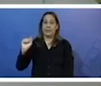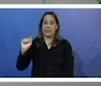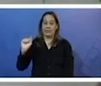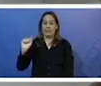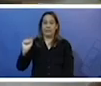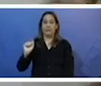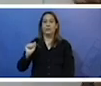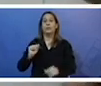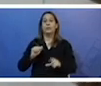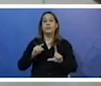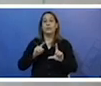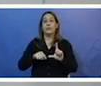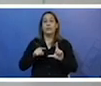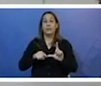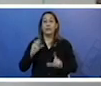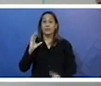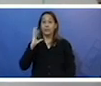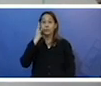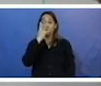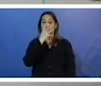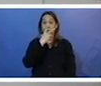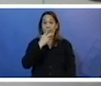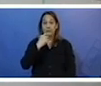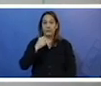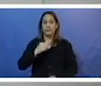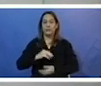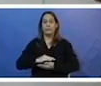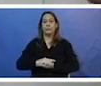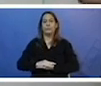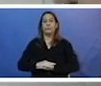Letra redondinha, cana.